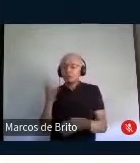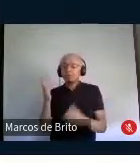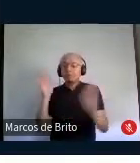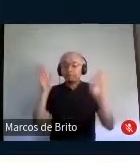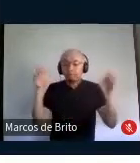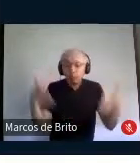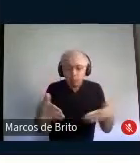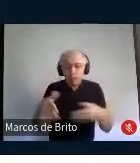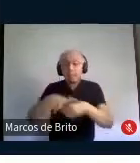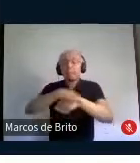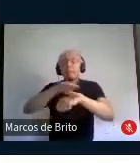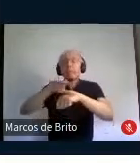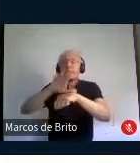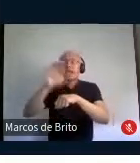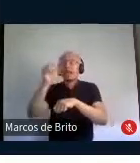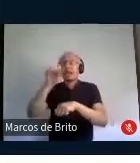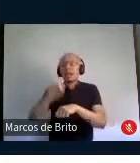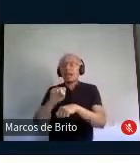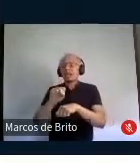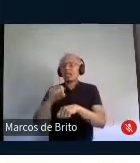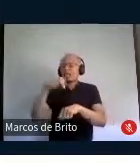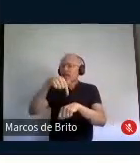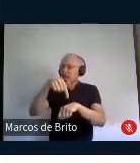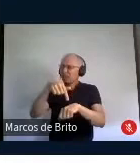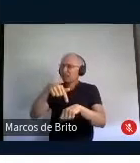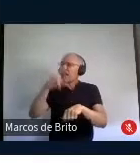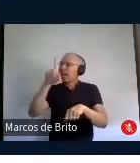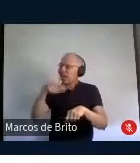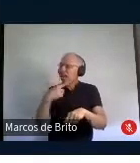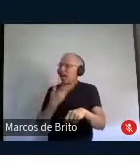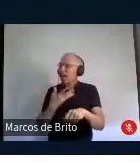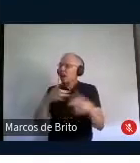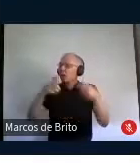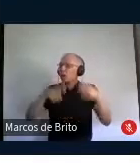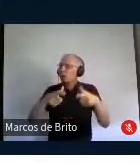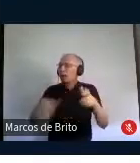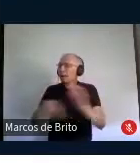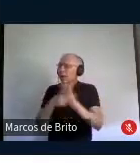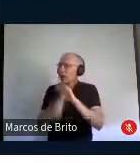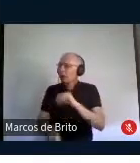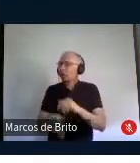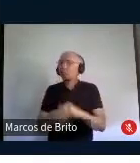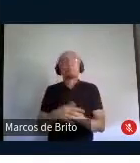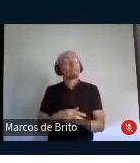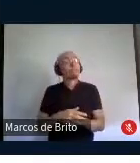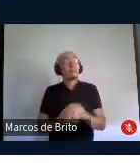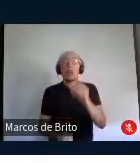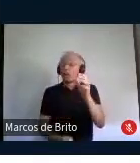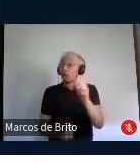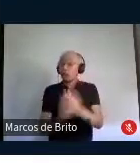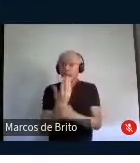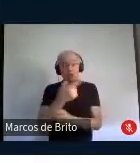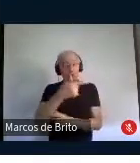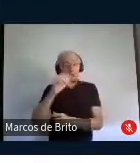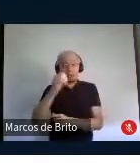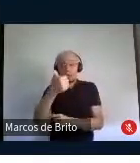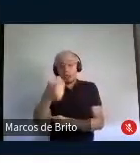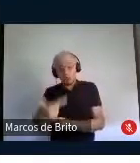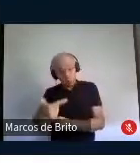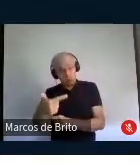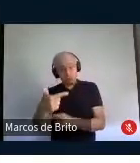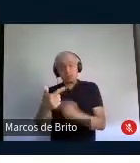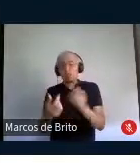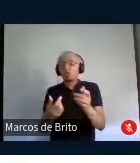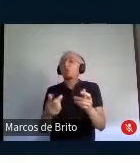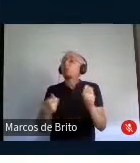é um espaço de formação para os intérpretes educacionais? Os CAIS foram criados em 2002, juntamente com a Lei de